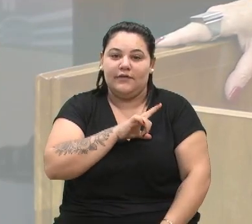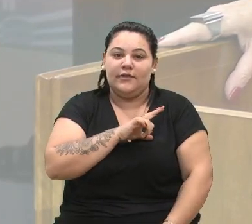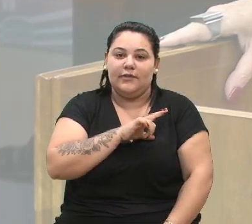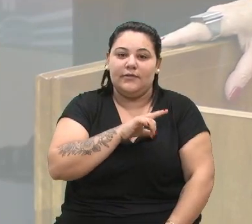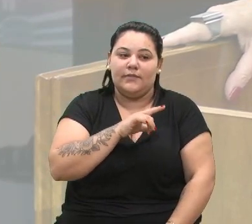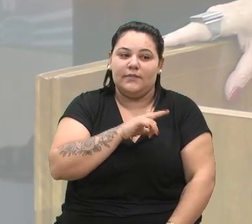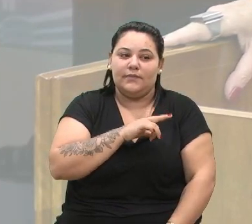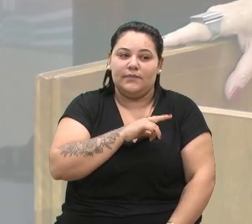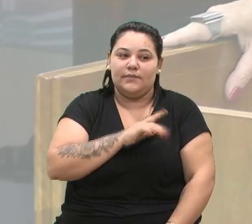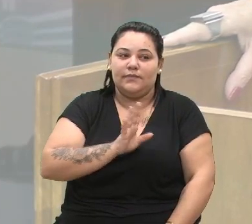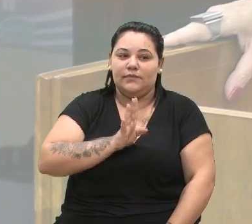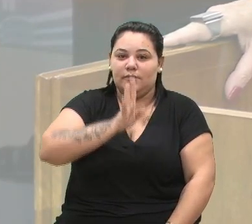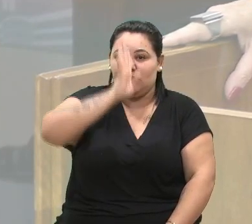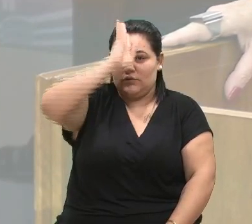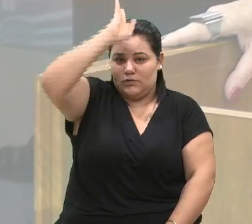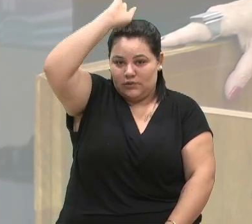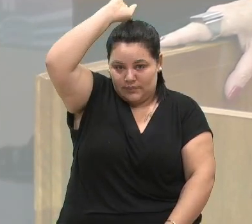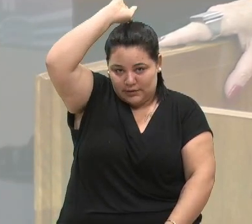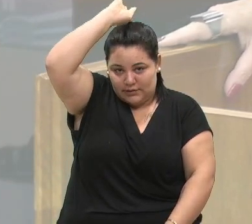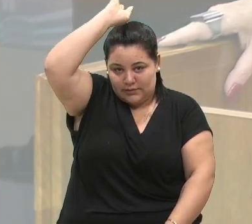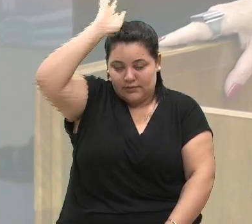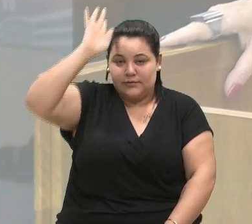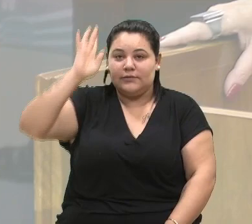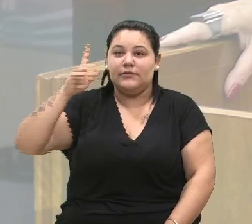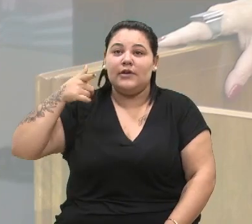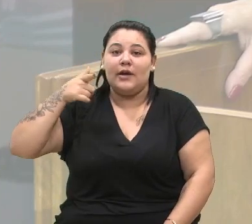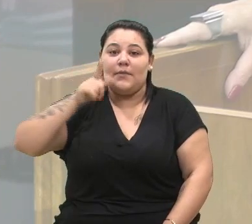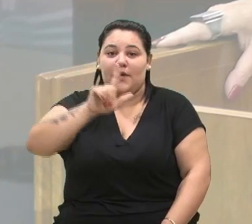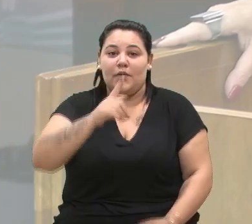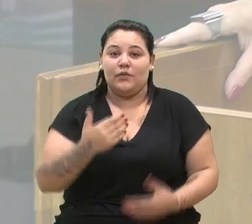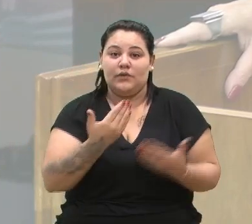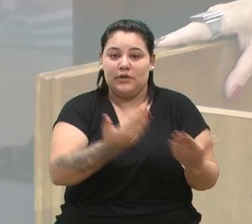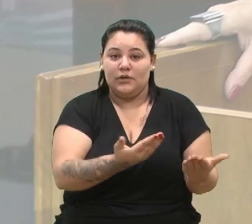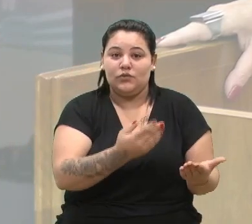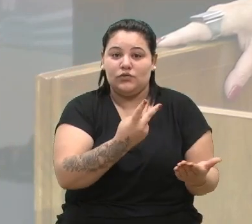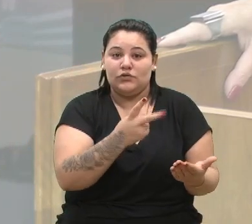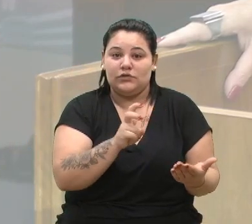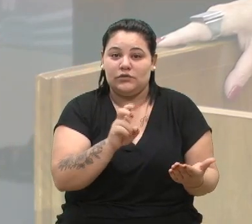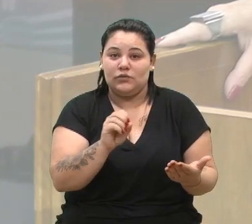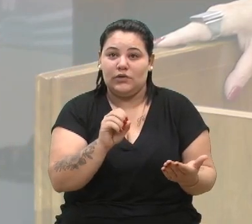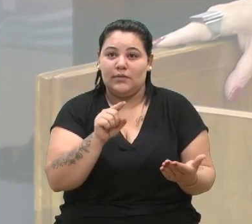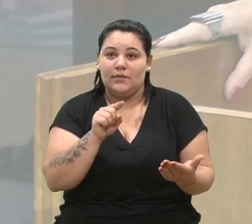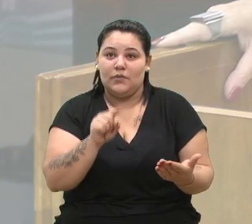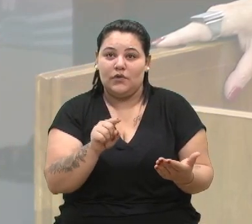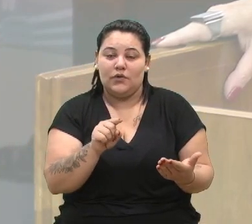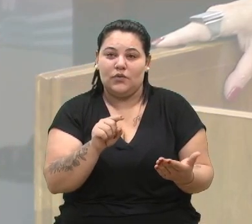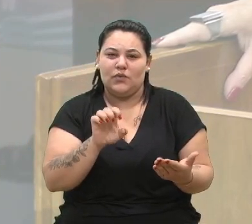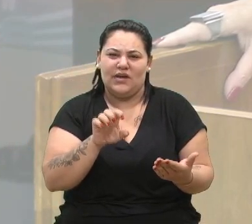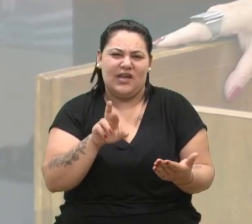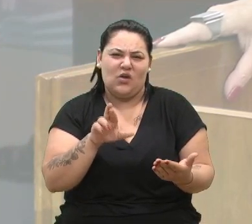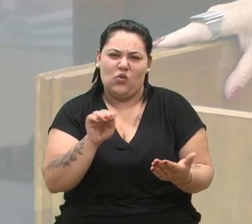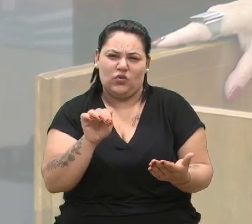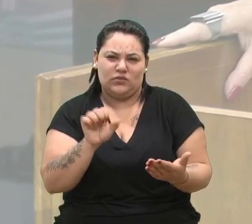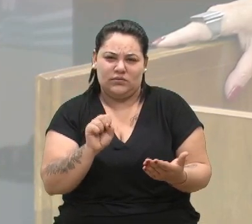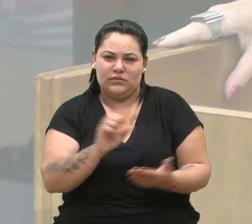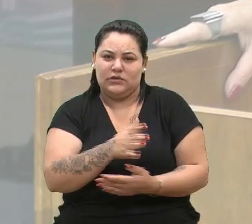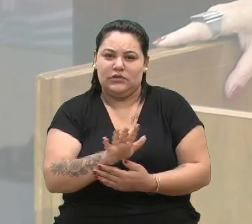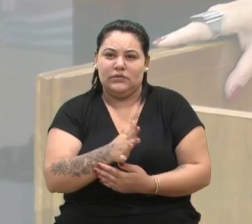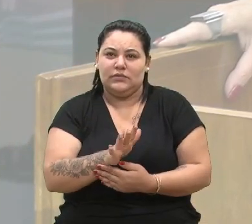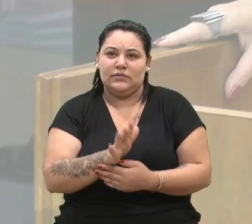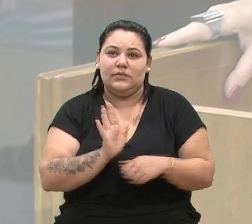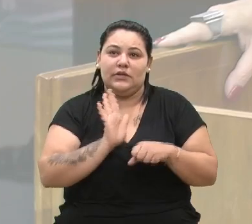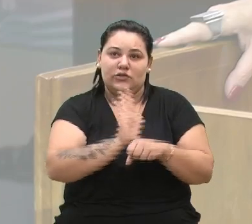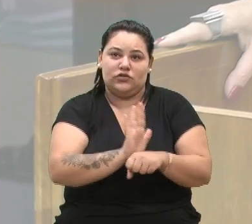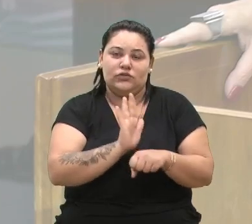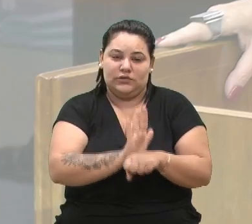Também campeão aí, que deu 250 mil euros, tem alguns sites que falam em 250 mil, outros em 100 mil, para